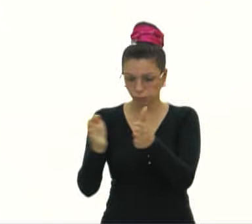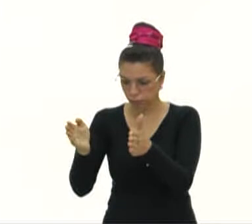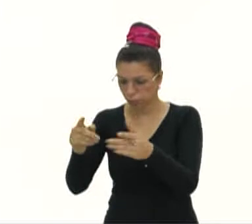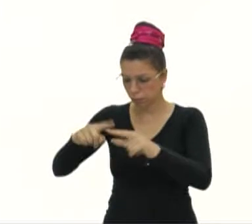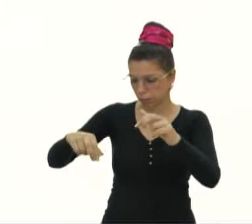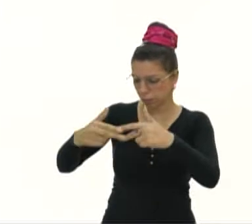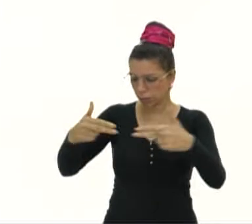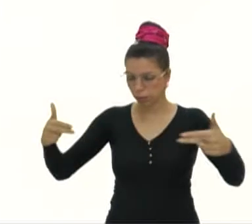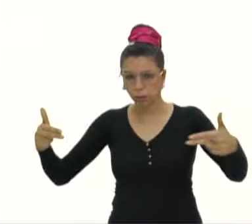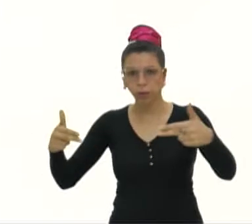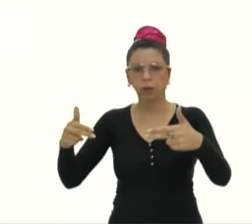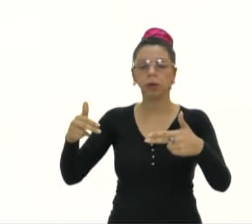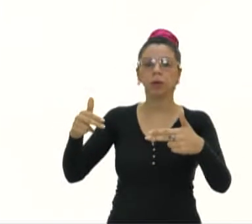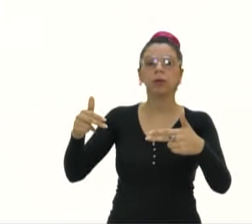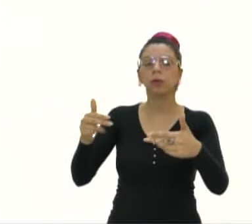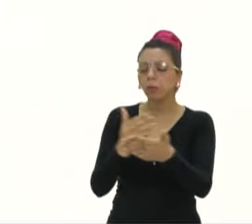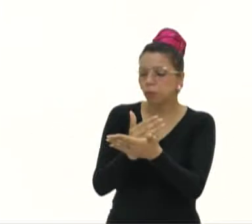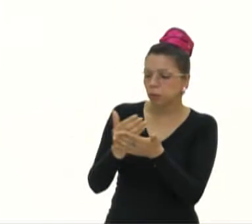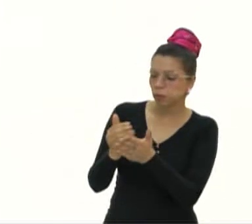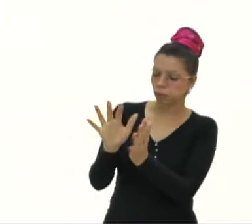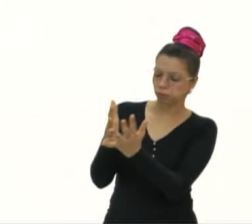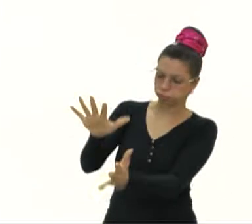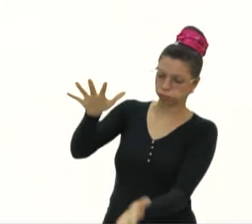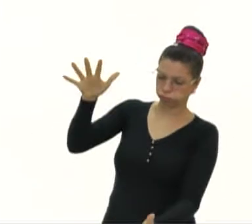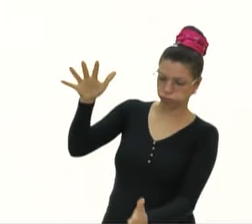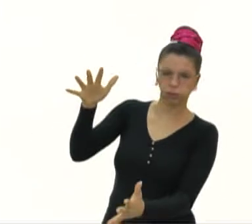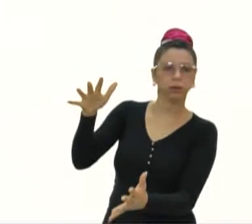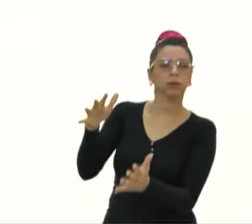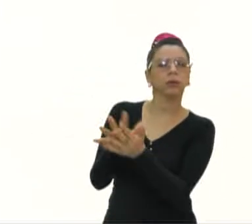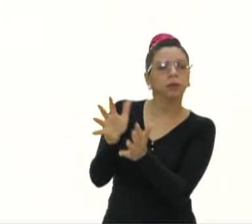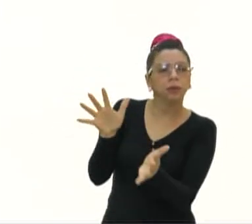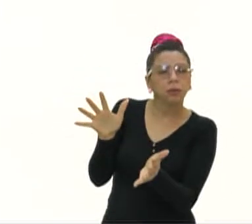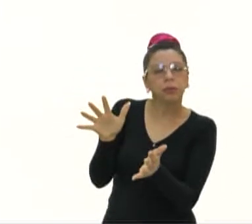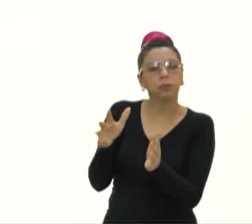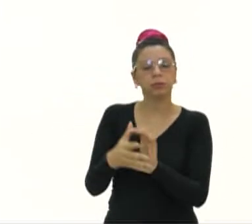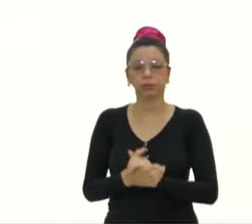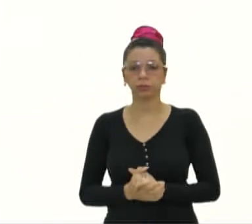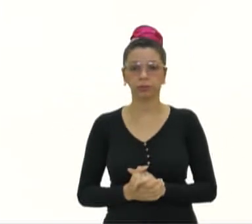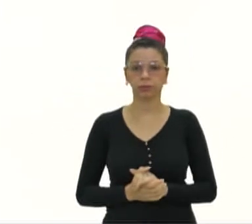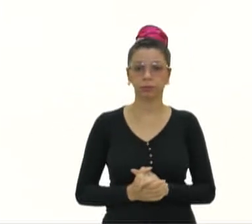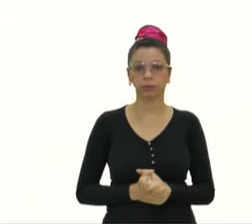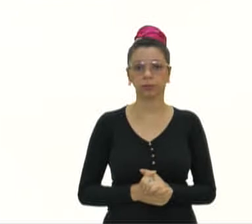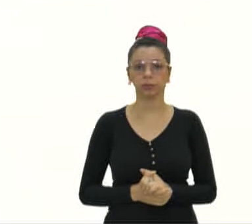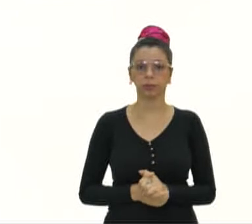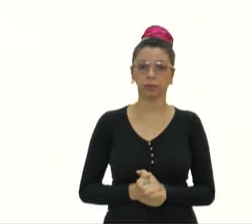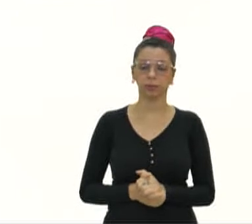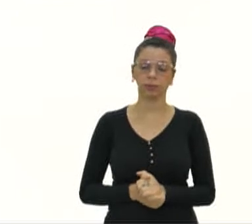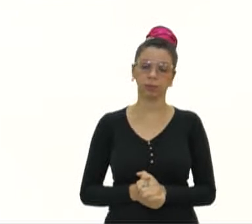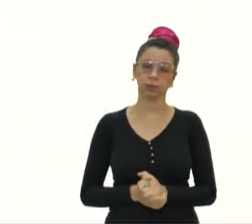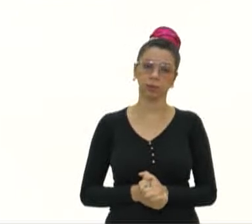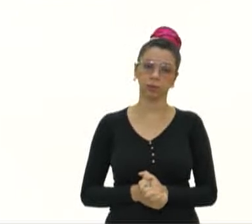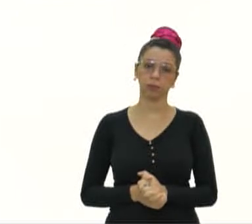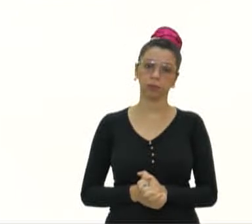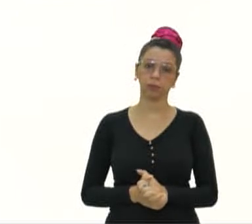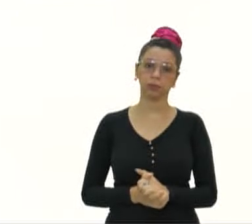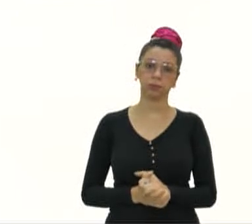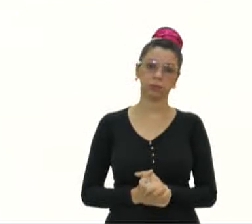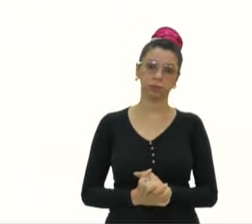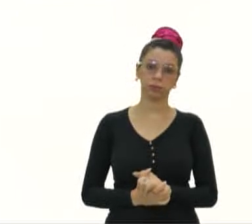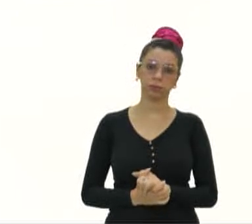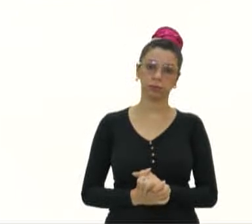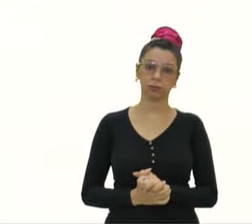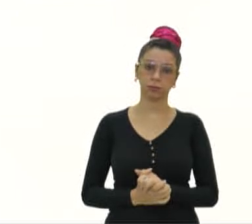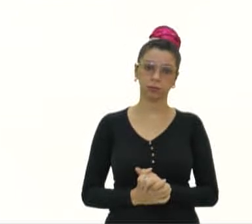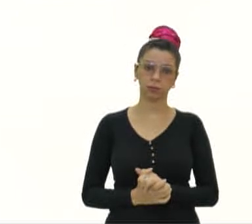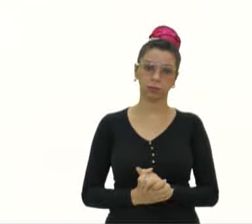material fluorescente começou a brilhar. He placed a thick screen between his